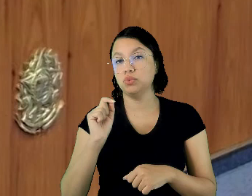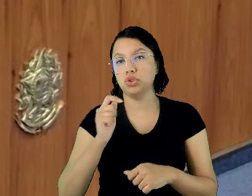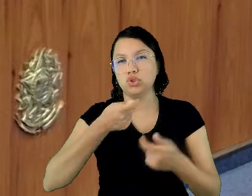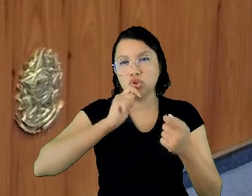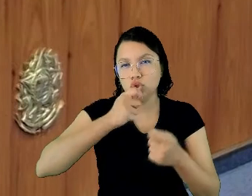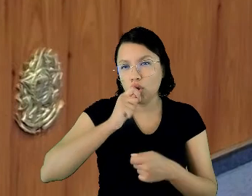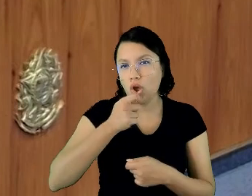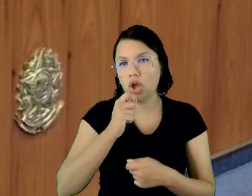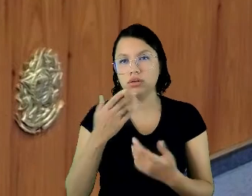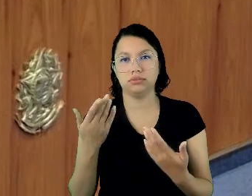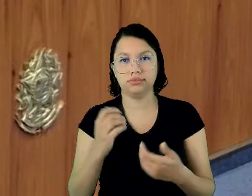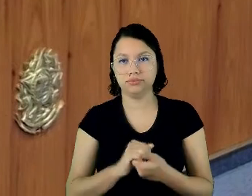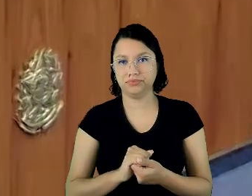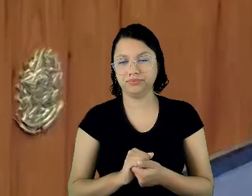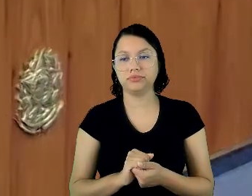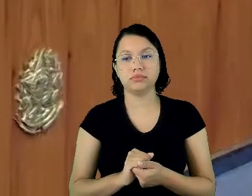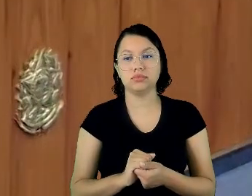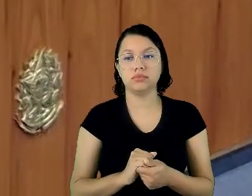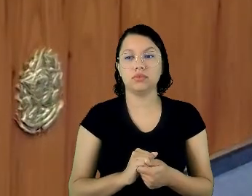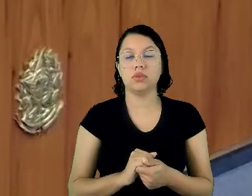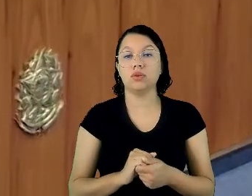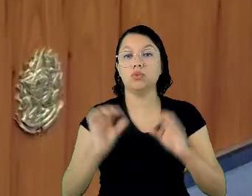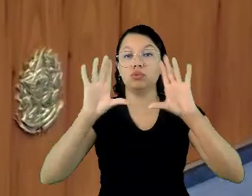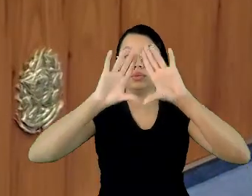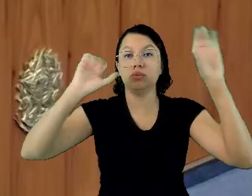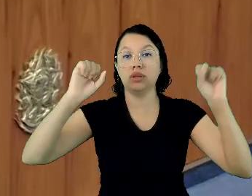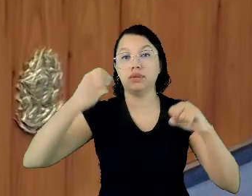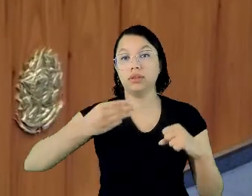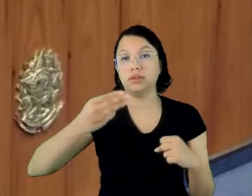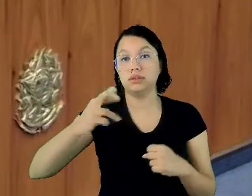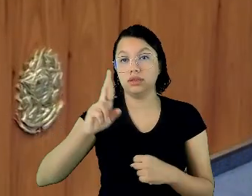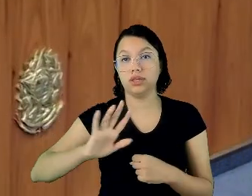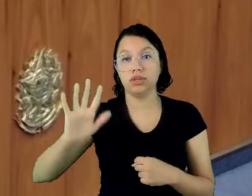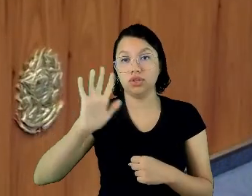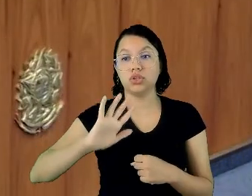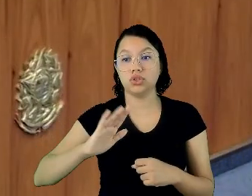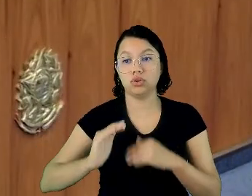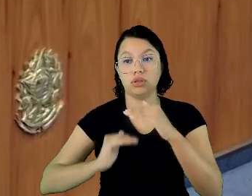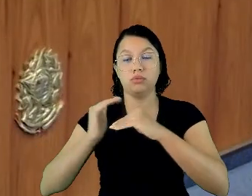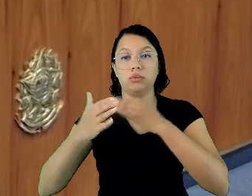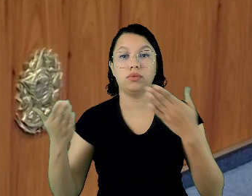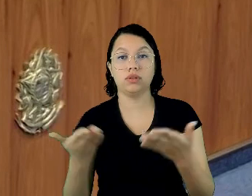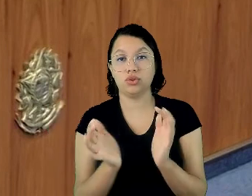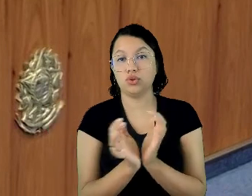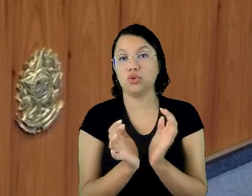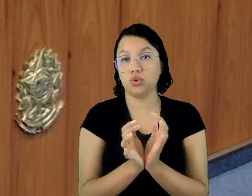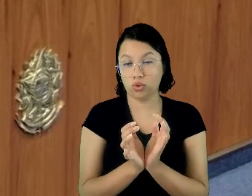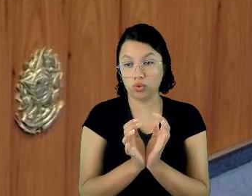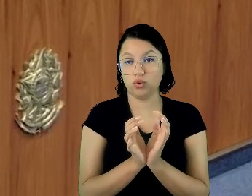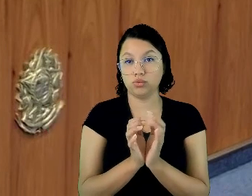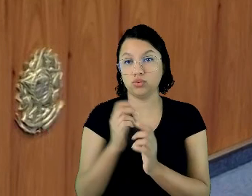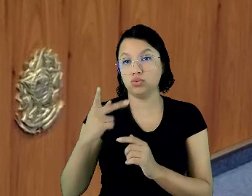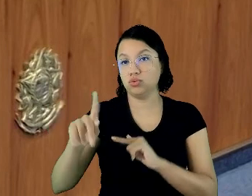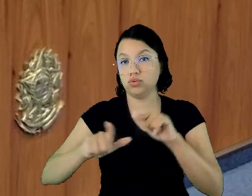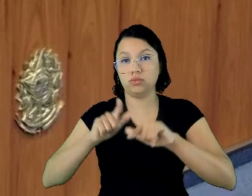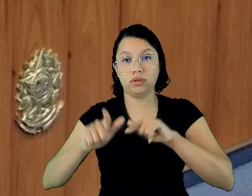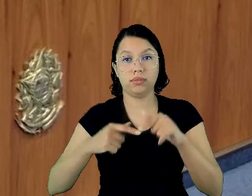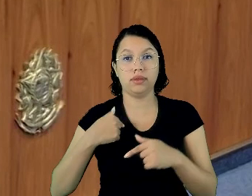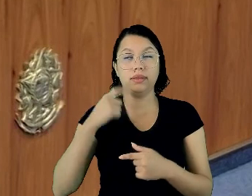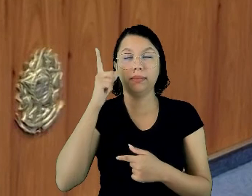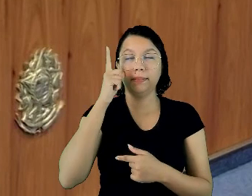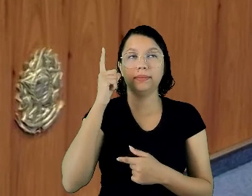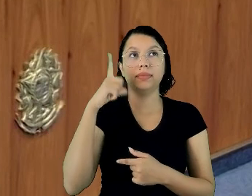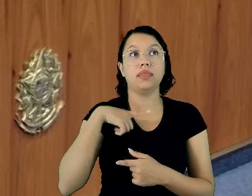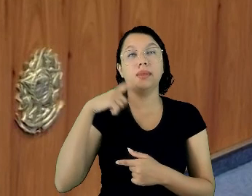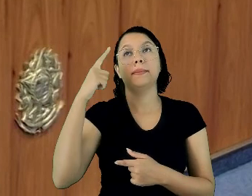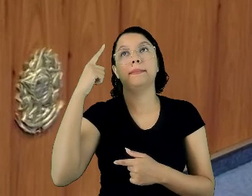Terceira Região, eu acho que por meio dessas comissões, da sua atuação, tem pensado o Mato Grosso do Sul como um todo, como uma